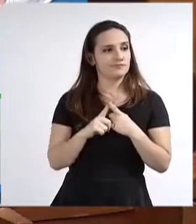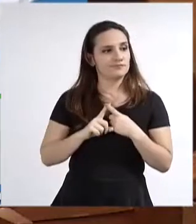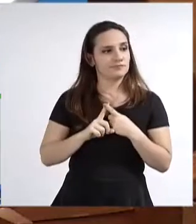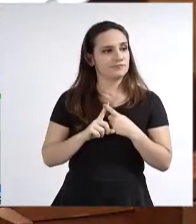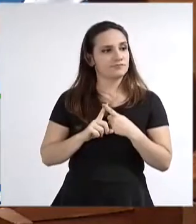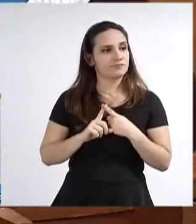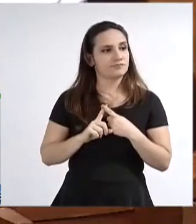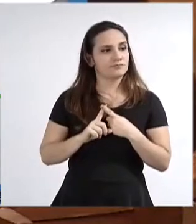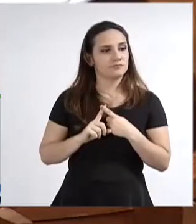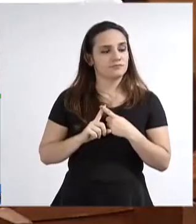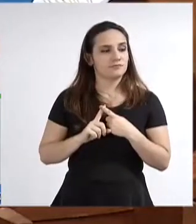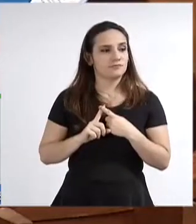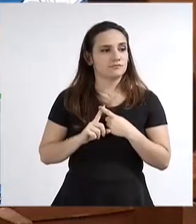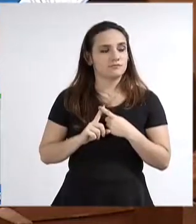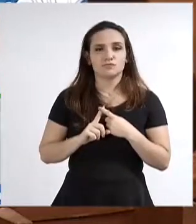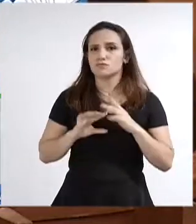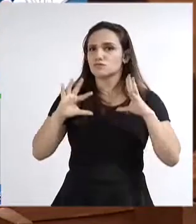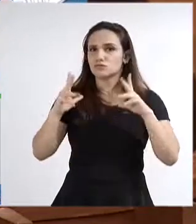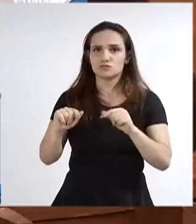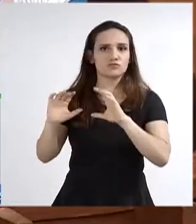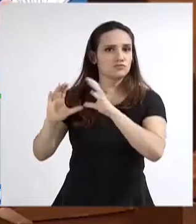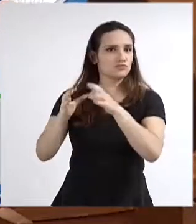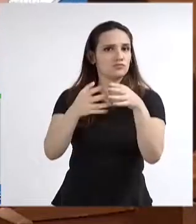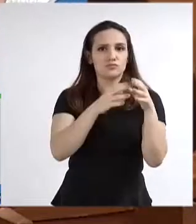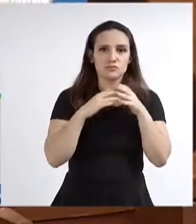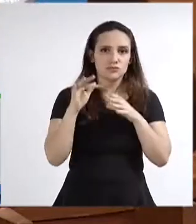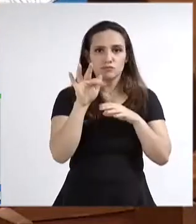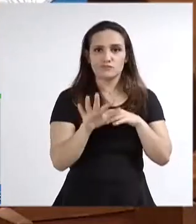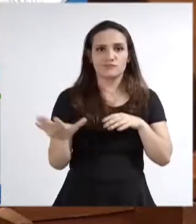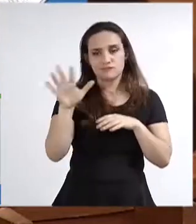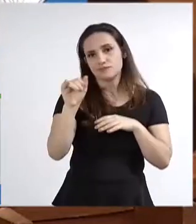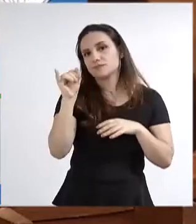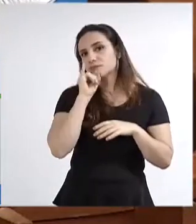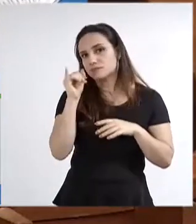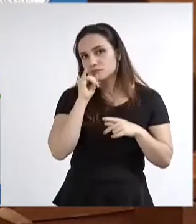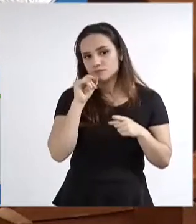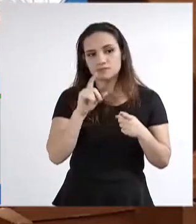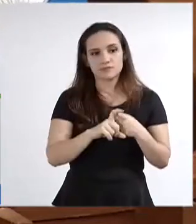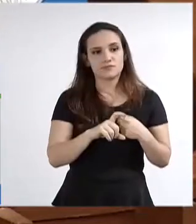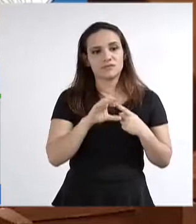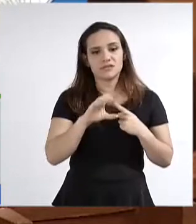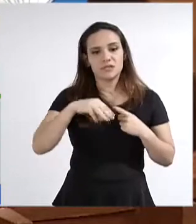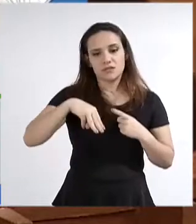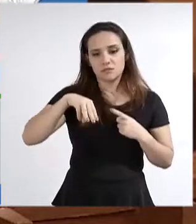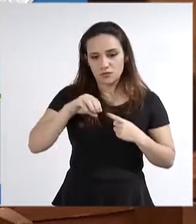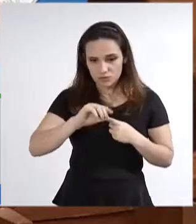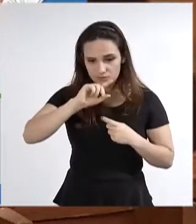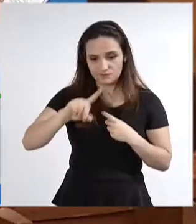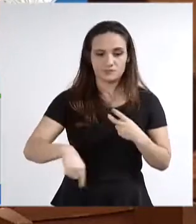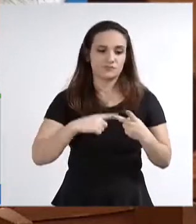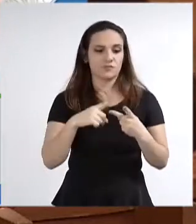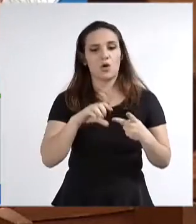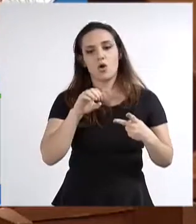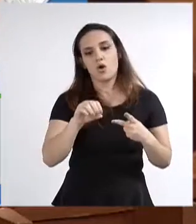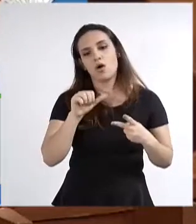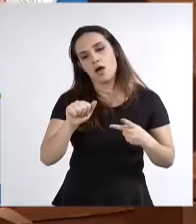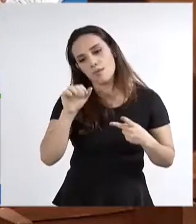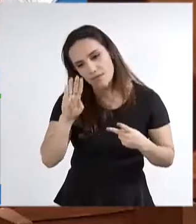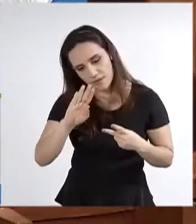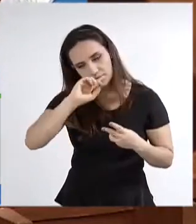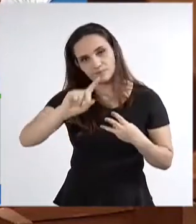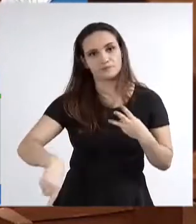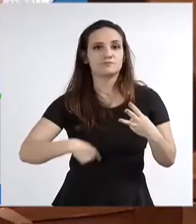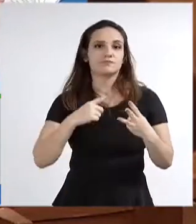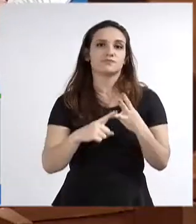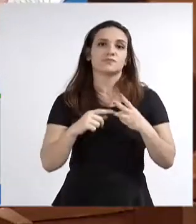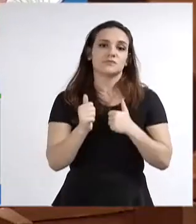notificou todas as estruturas, né, como o Comando Militar do Oeste, Ordem dos Advogados do Brasil,